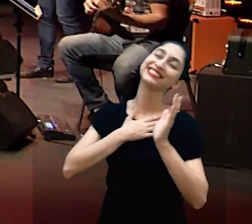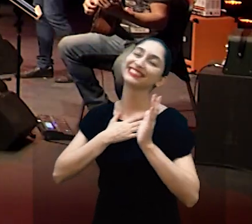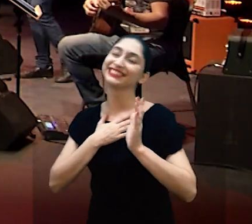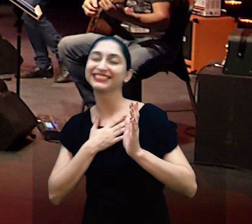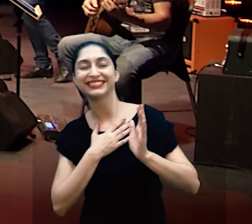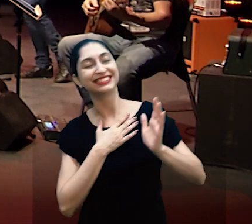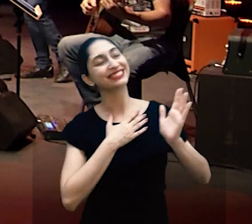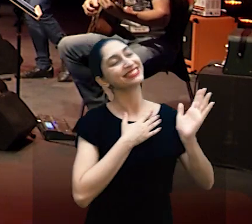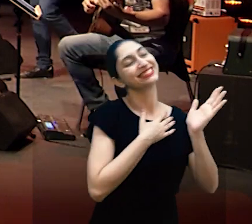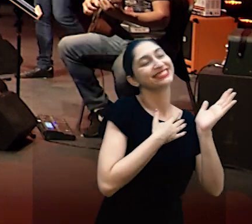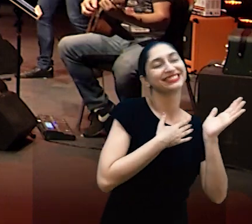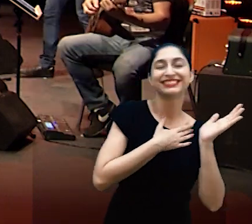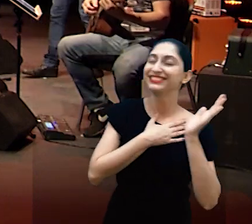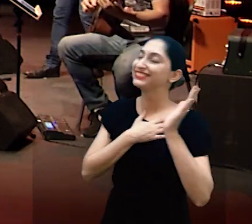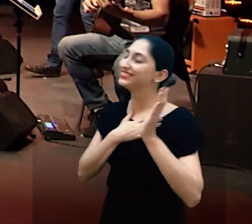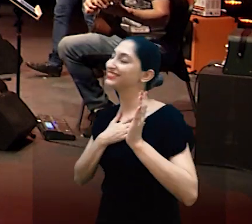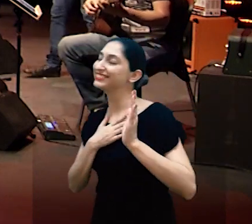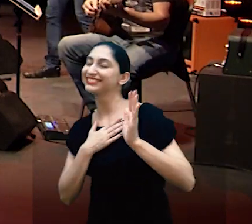mel. Baila